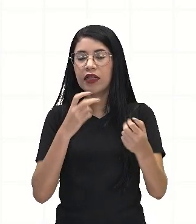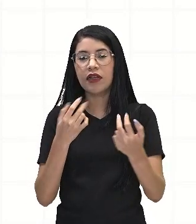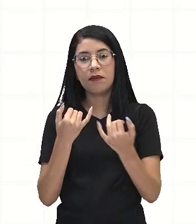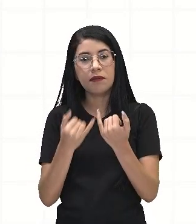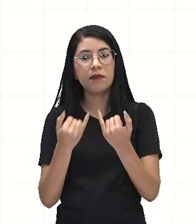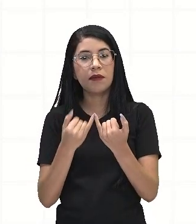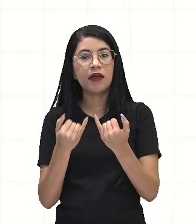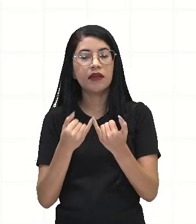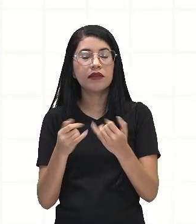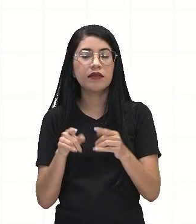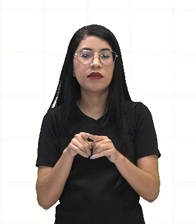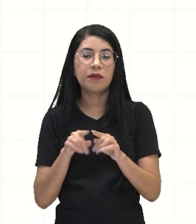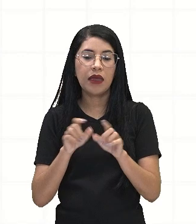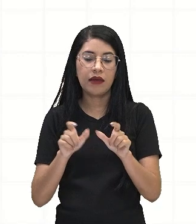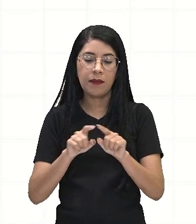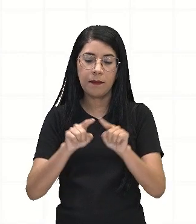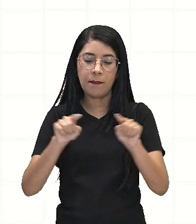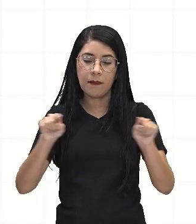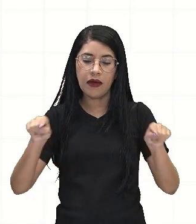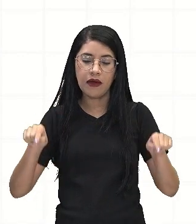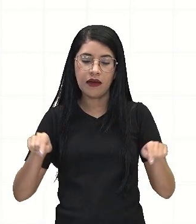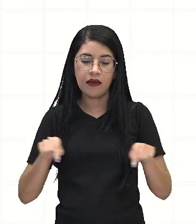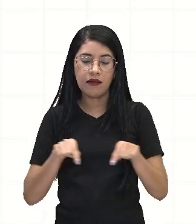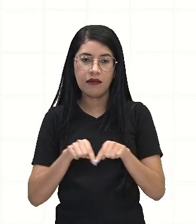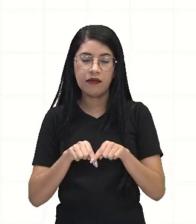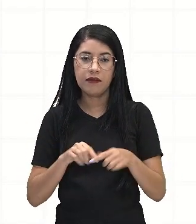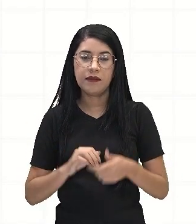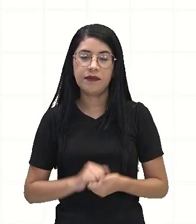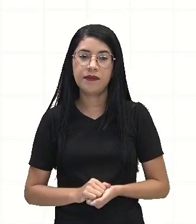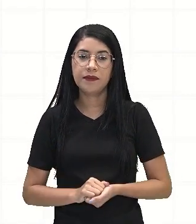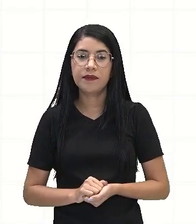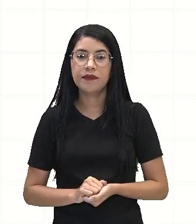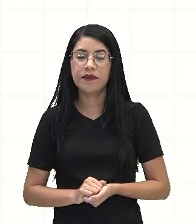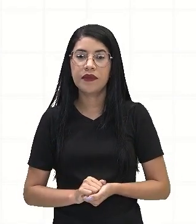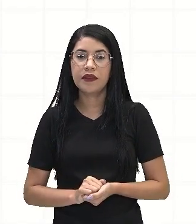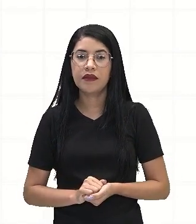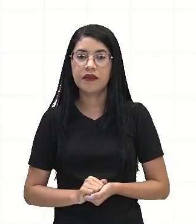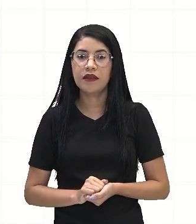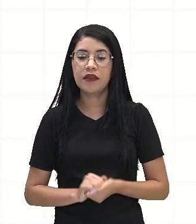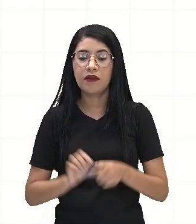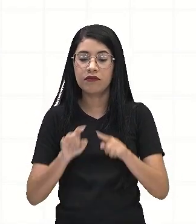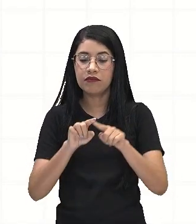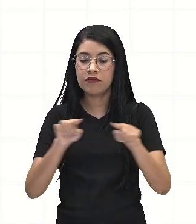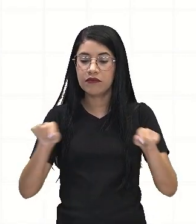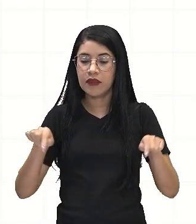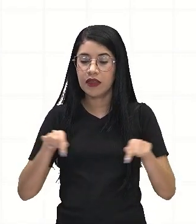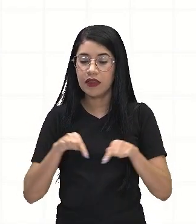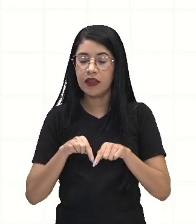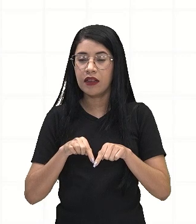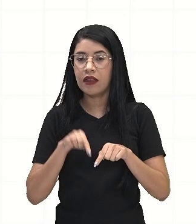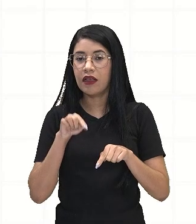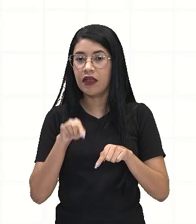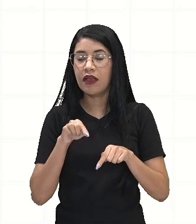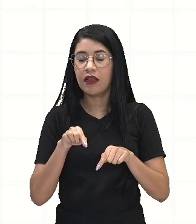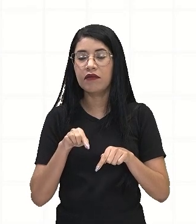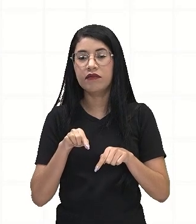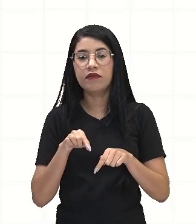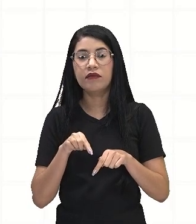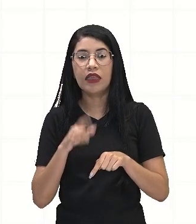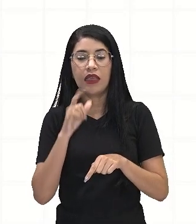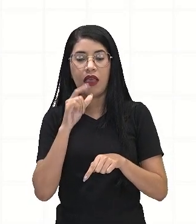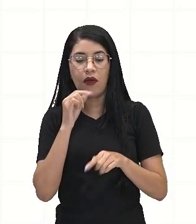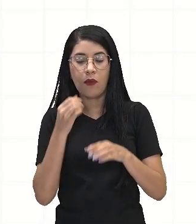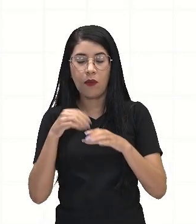a lembrança de um prisma. Aí diz o seguinte, uma caixa d'água com a forma de um